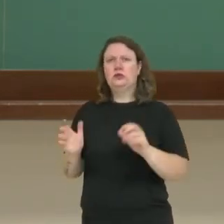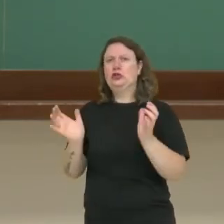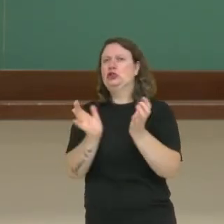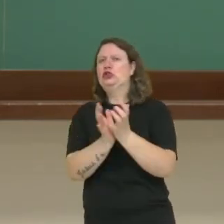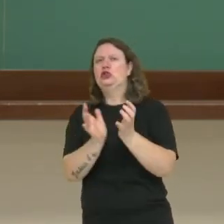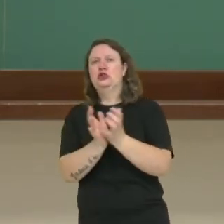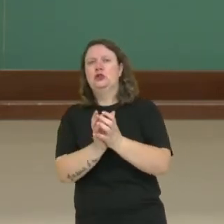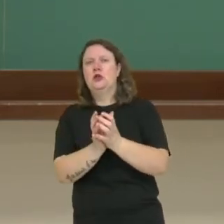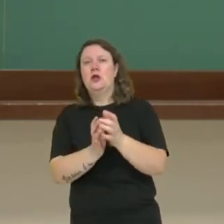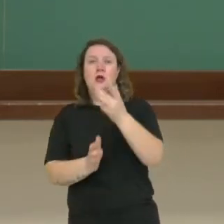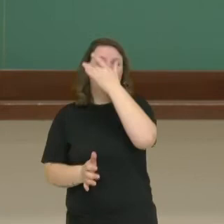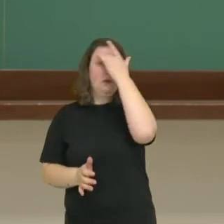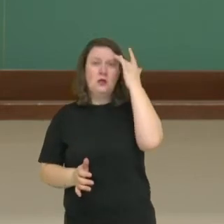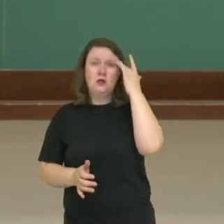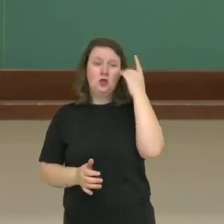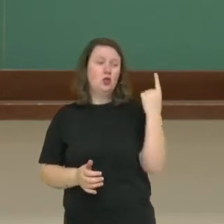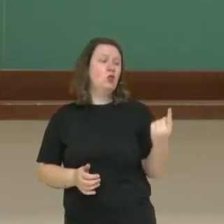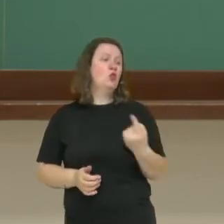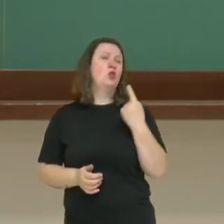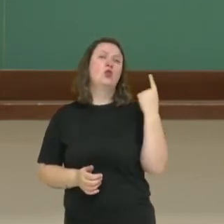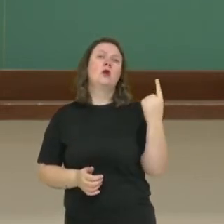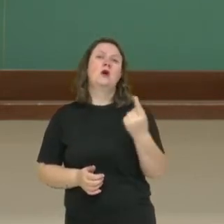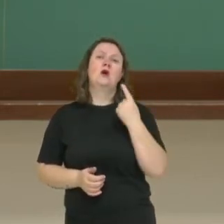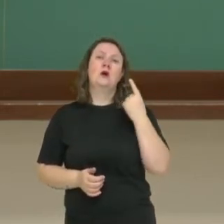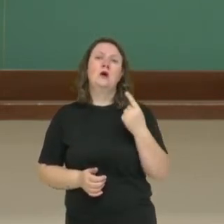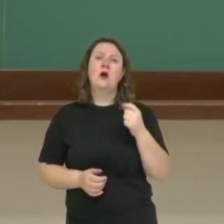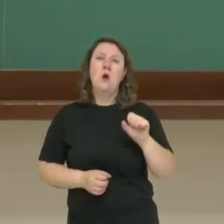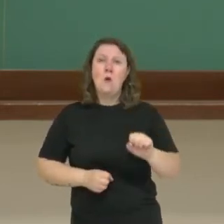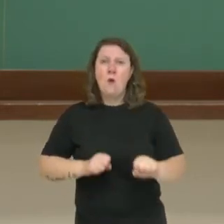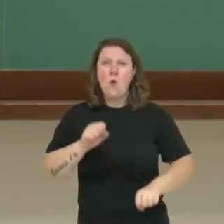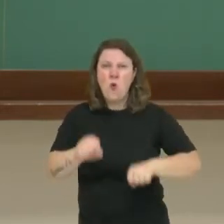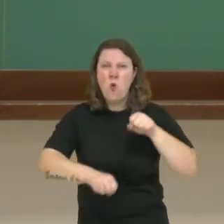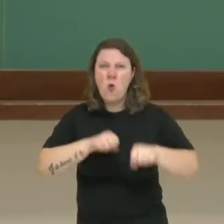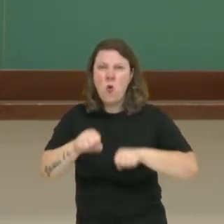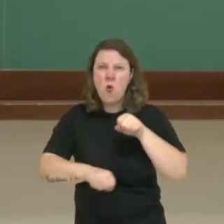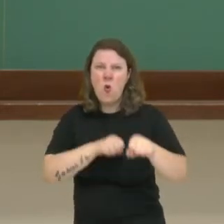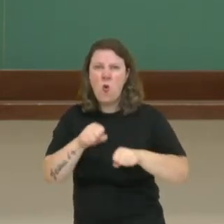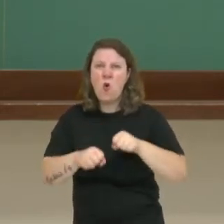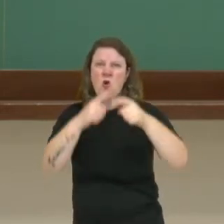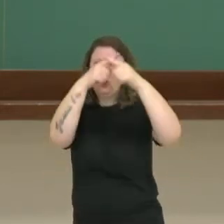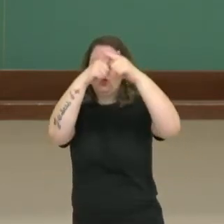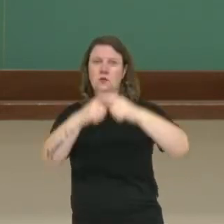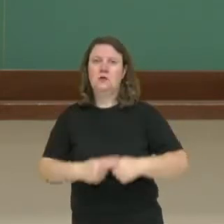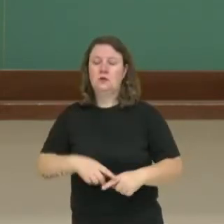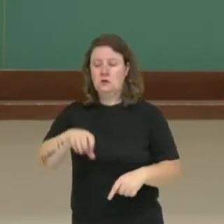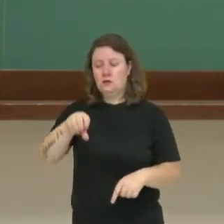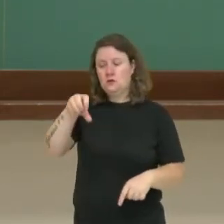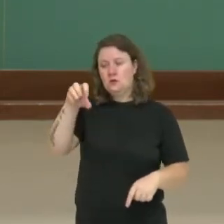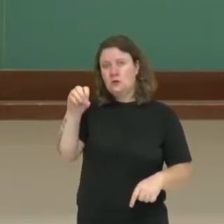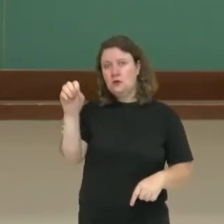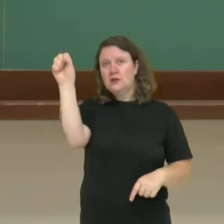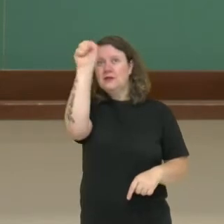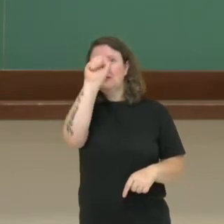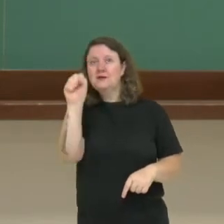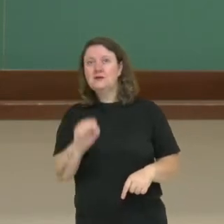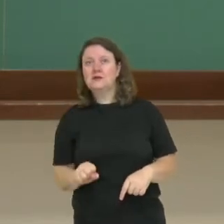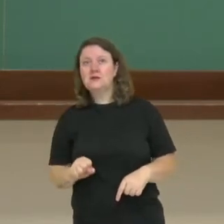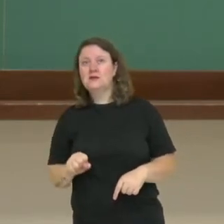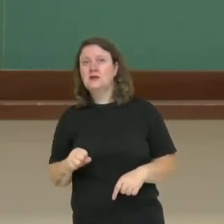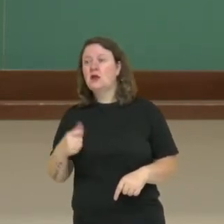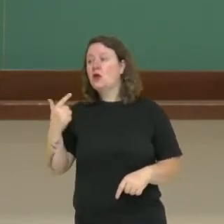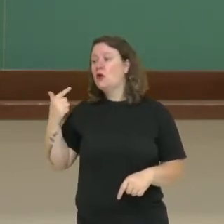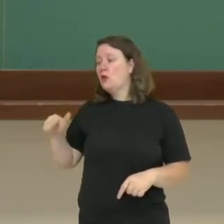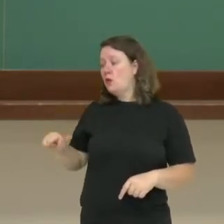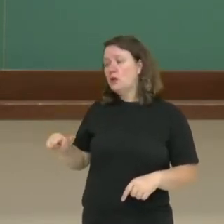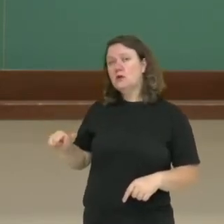o atleta larga sozinho. Então, ele larga para fazer a disputa, 90 segundos depois, larga o